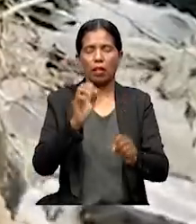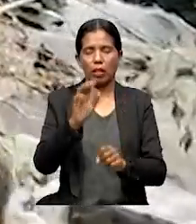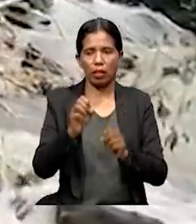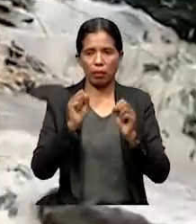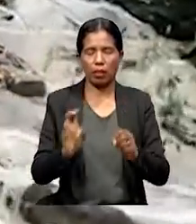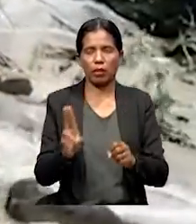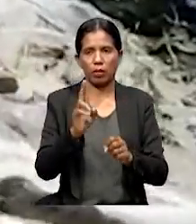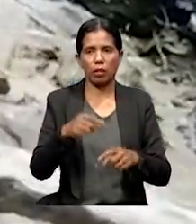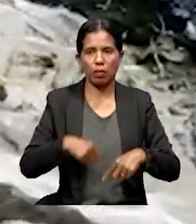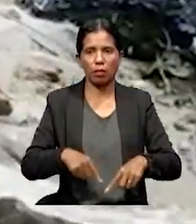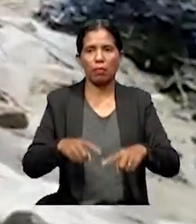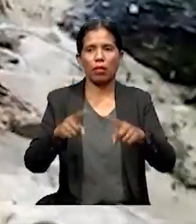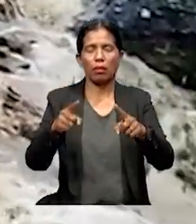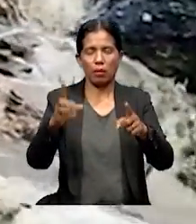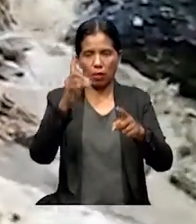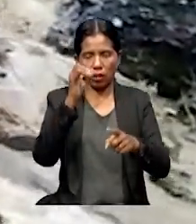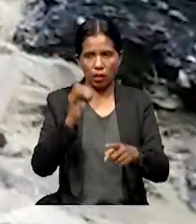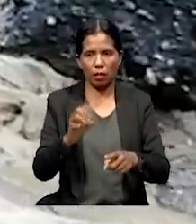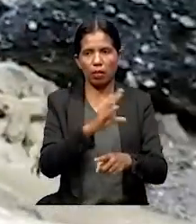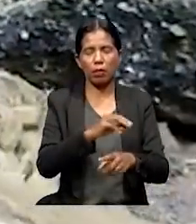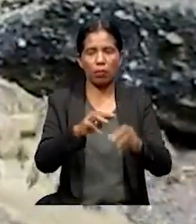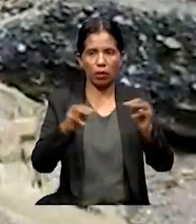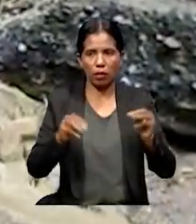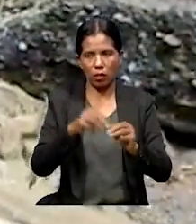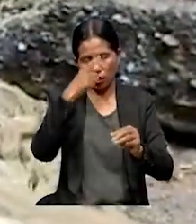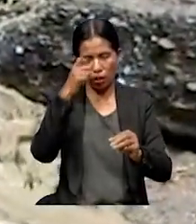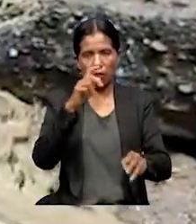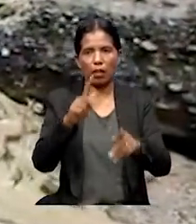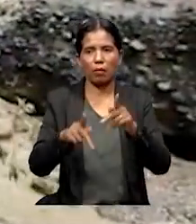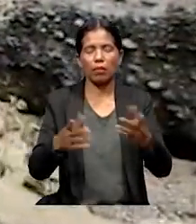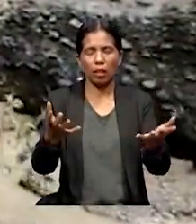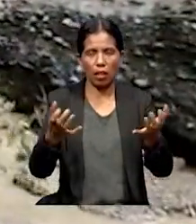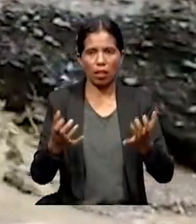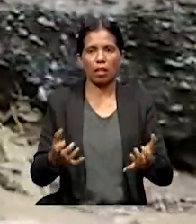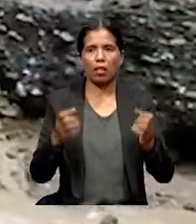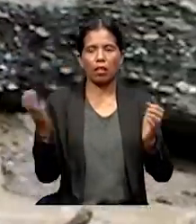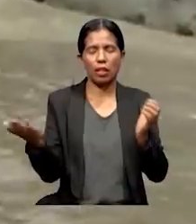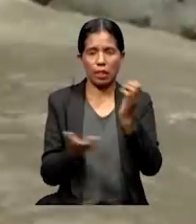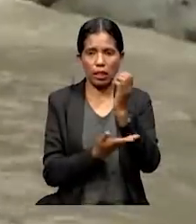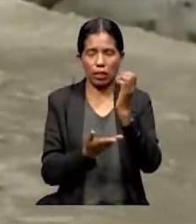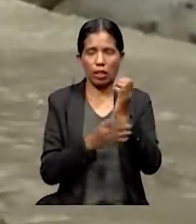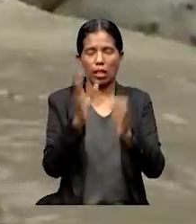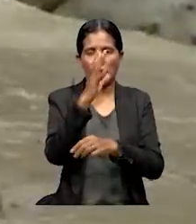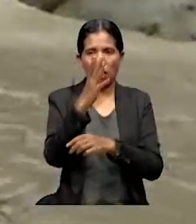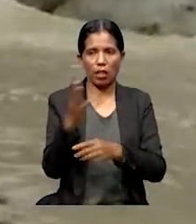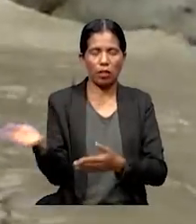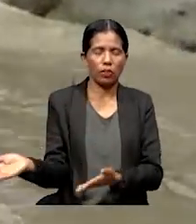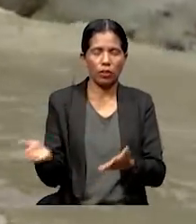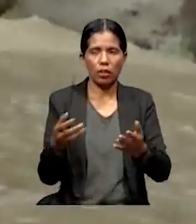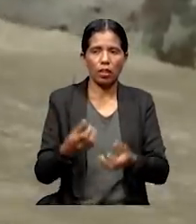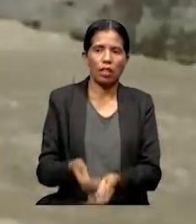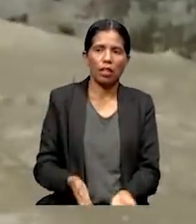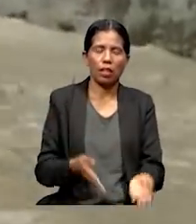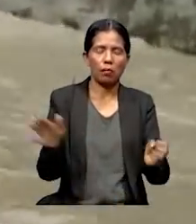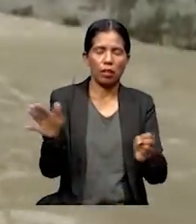husi area air terjun ba mai dili no munisipiu tama komunidade ho inisiativa rasik tesiona ai no suruona rai nebe taka